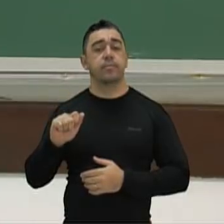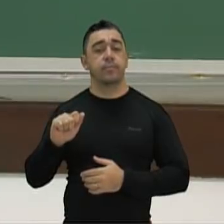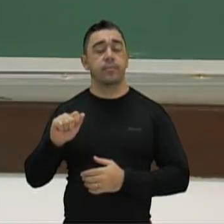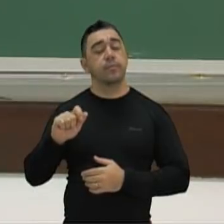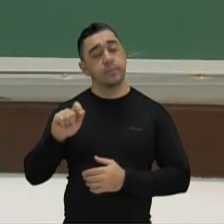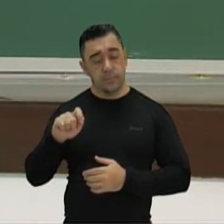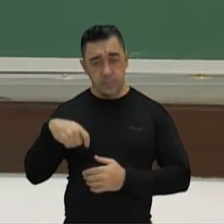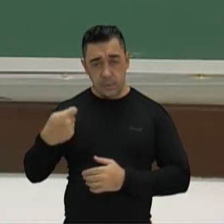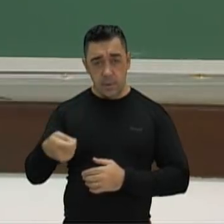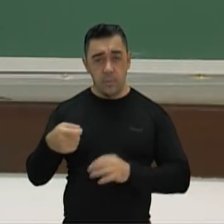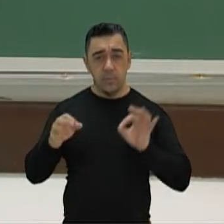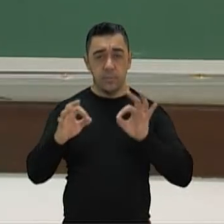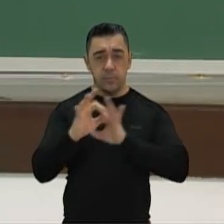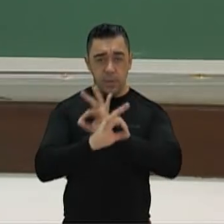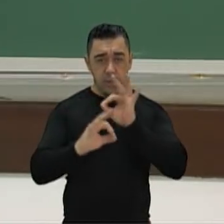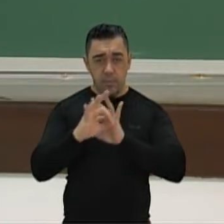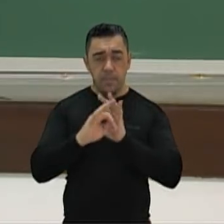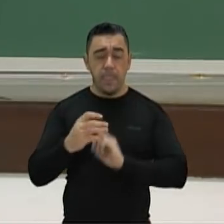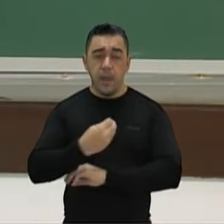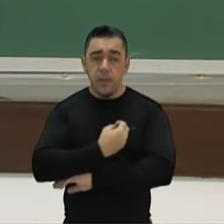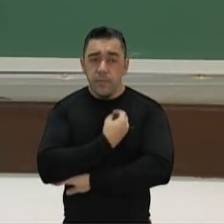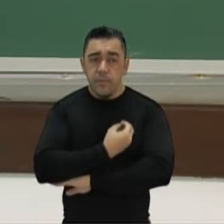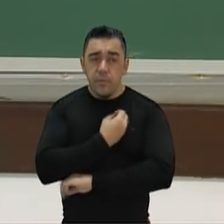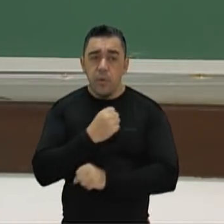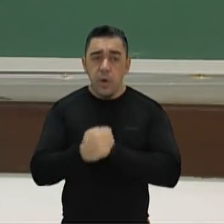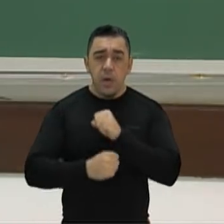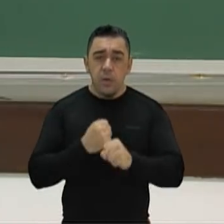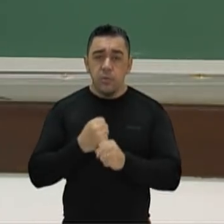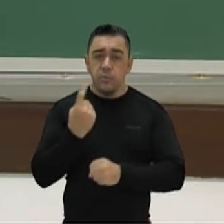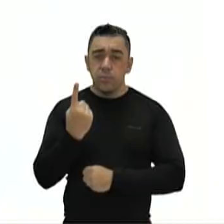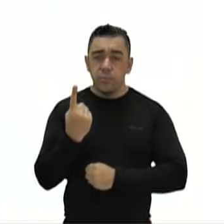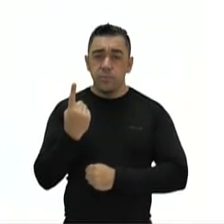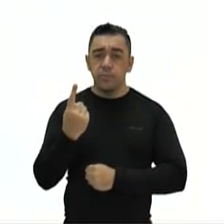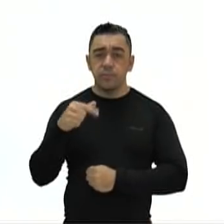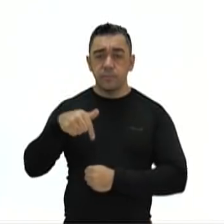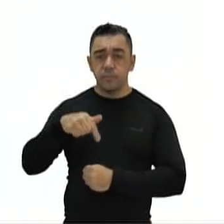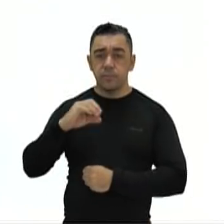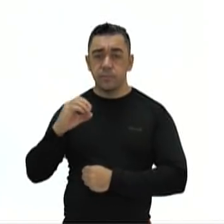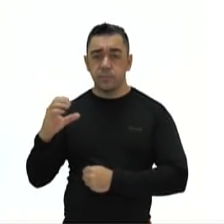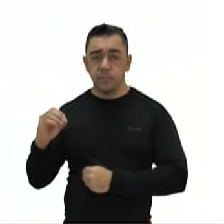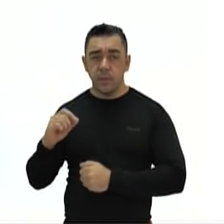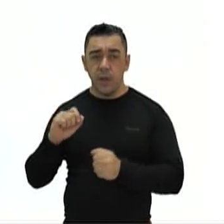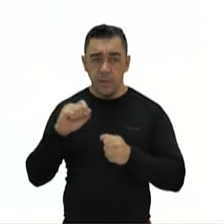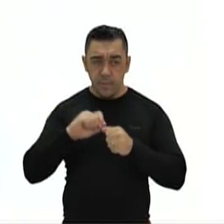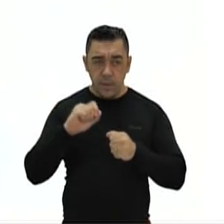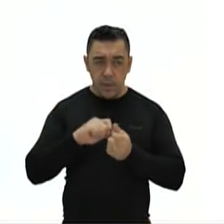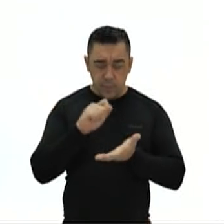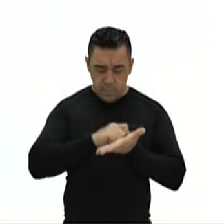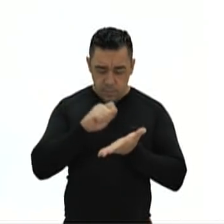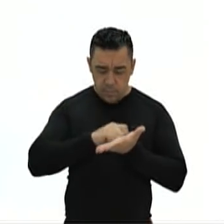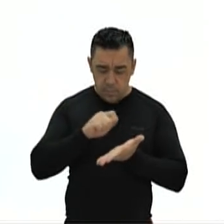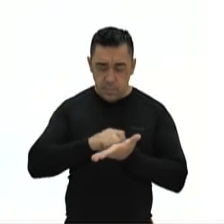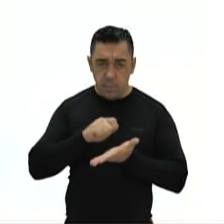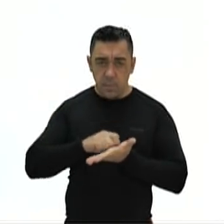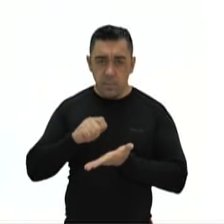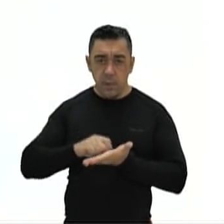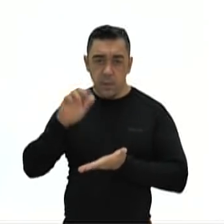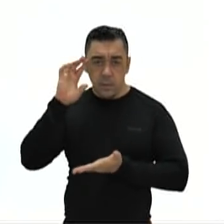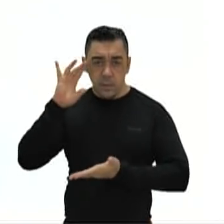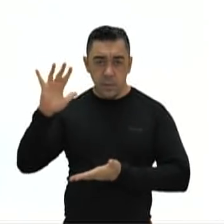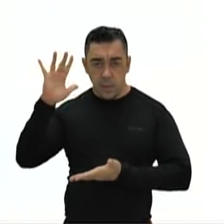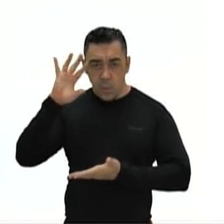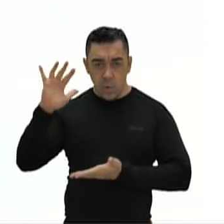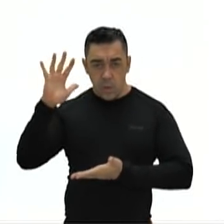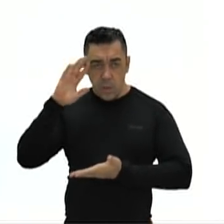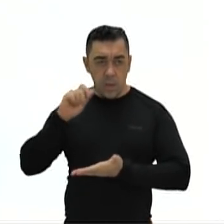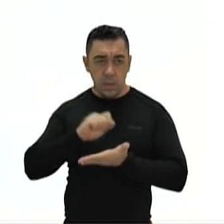de 1700. E ele escreveu todas as suas teorias num livro, o primeiro livro que falou sobre célula no